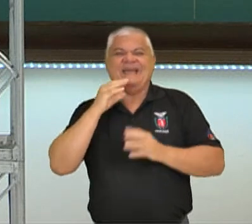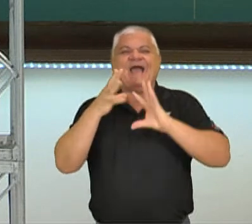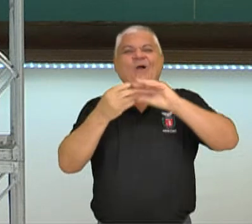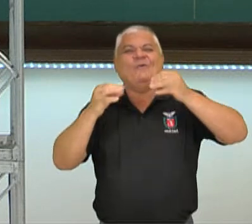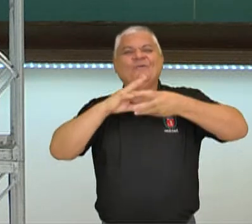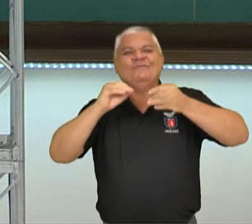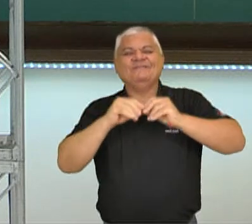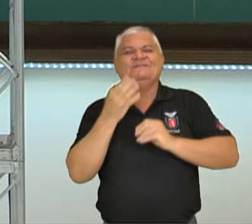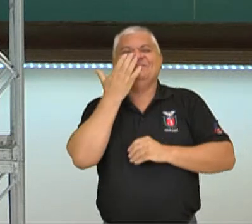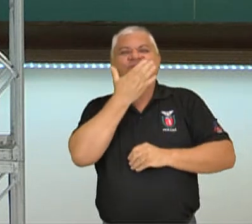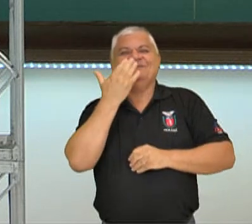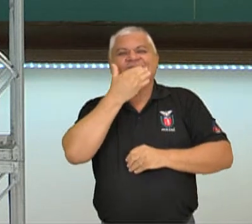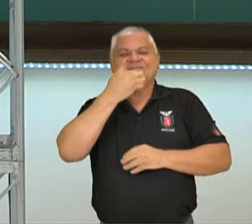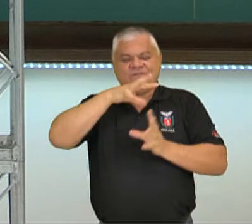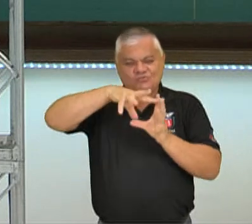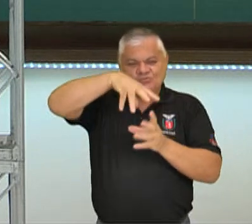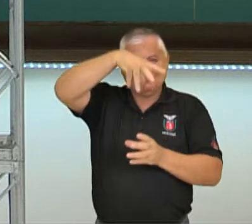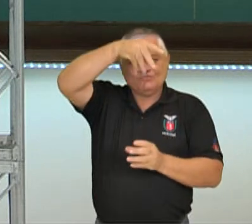uma